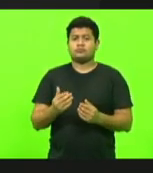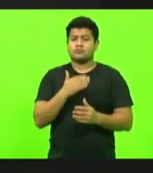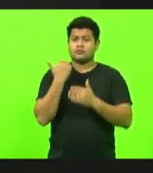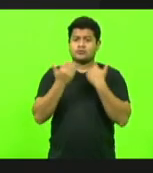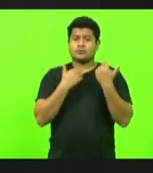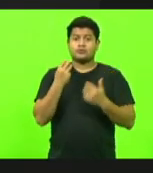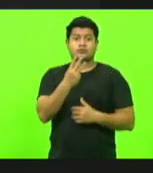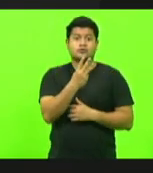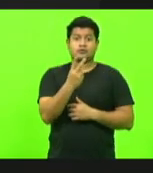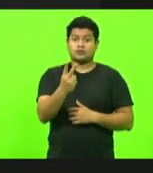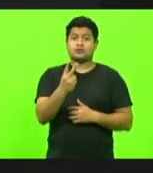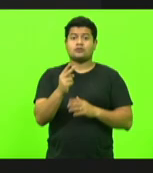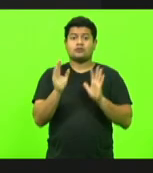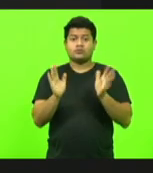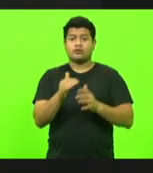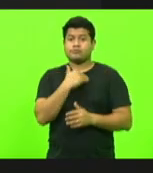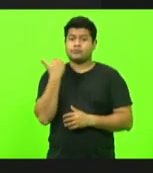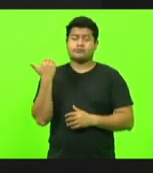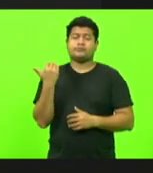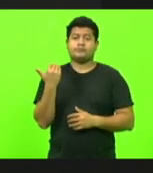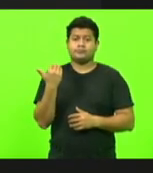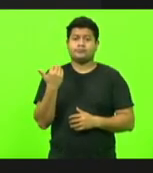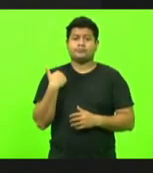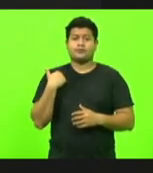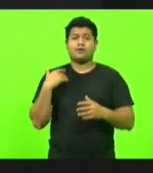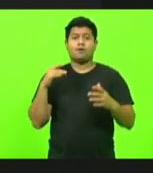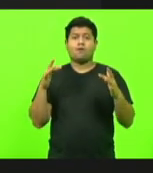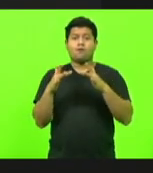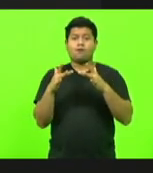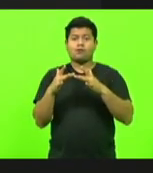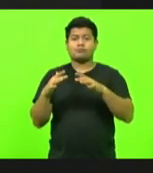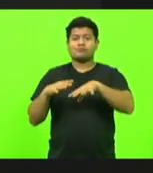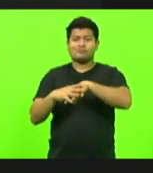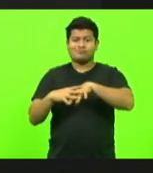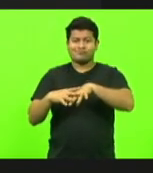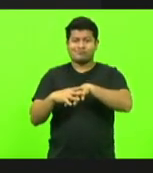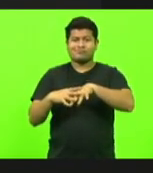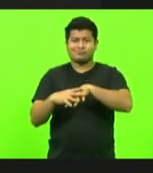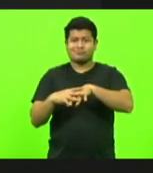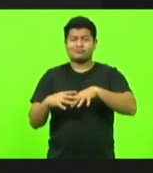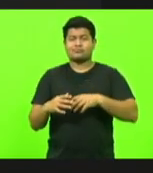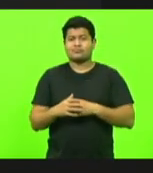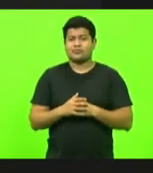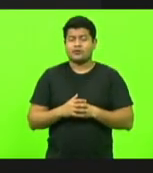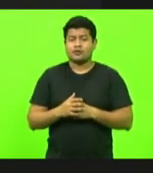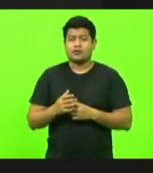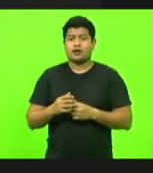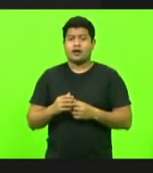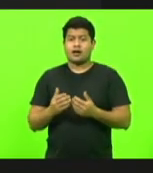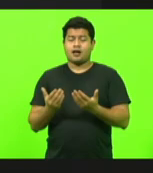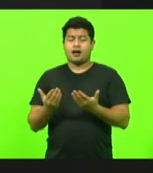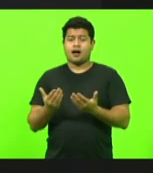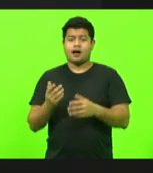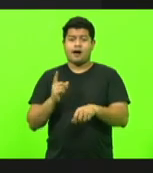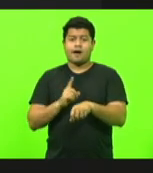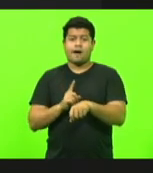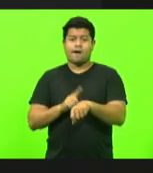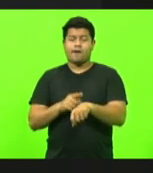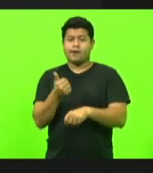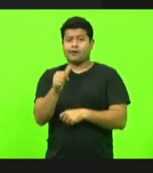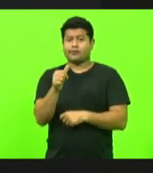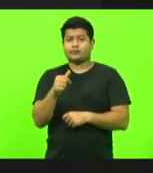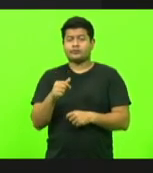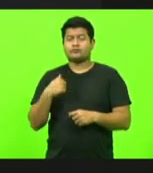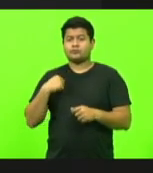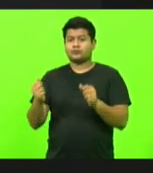animais mortos em contato com rede aqui no nosso litoral. Então, daqui a pouquinho, às 11 horas, eu vou estar com o ICMBio,